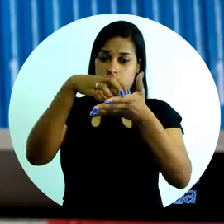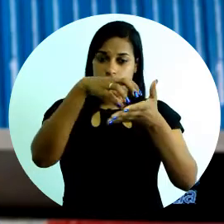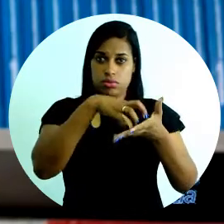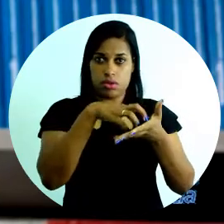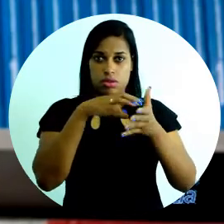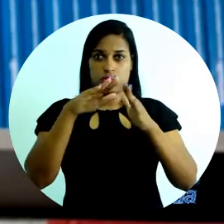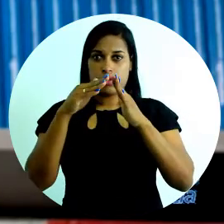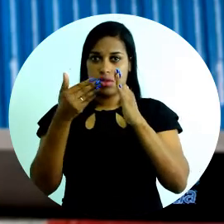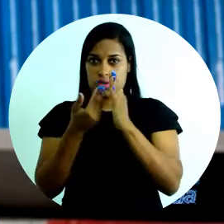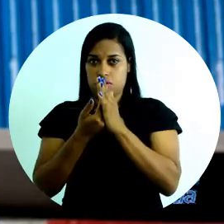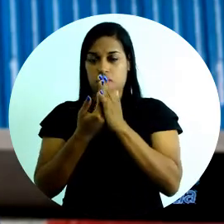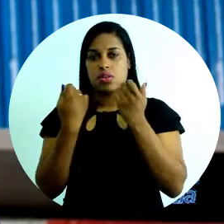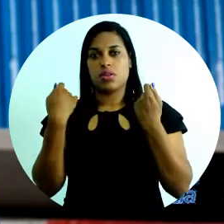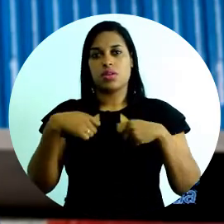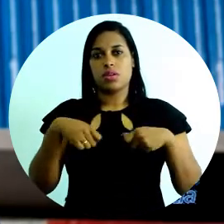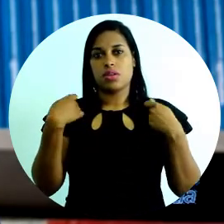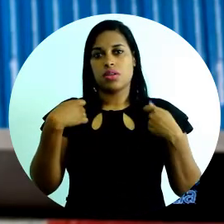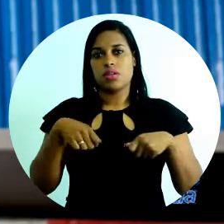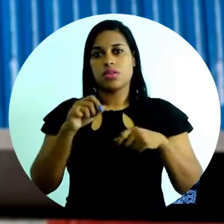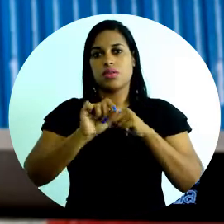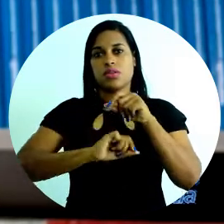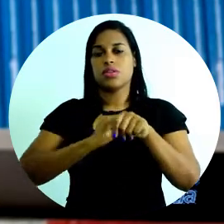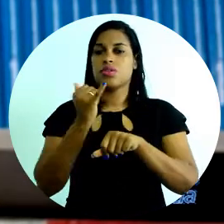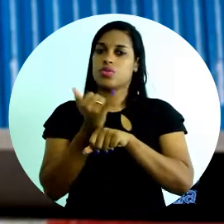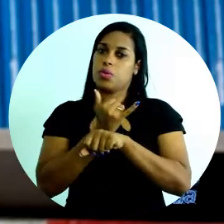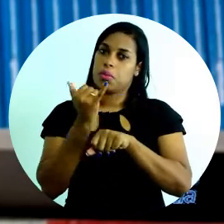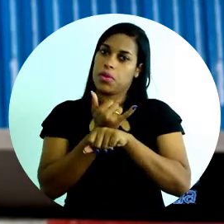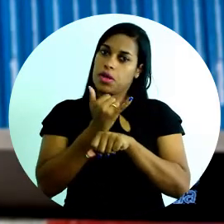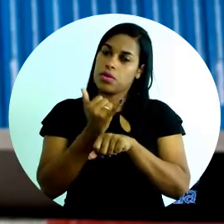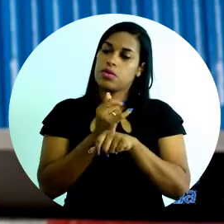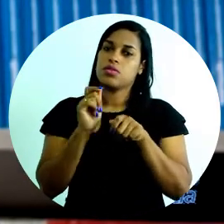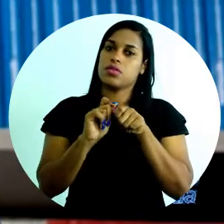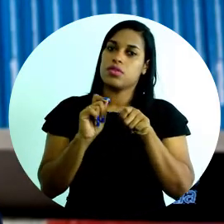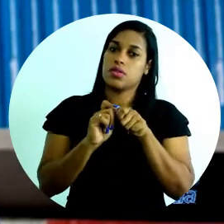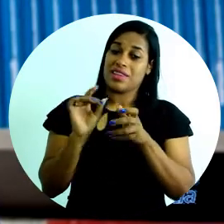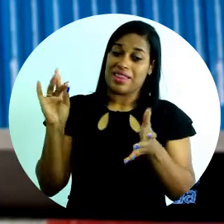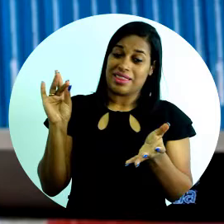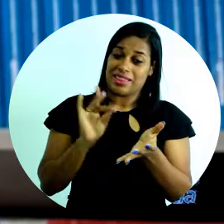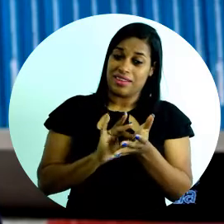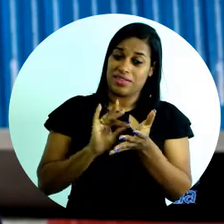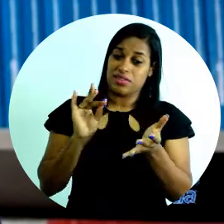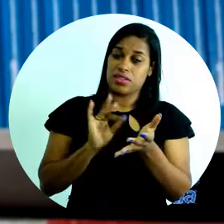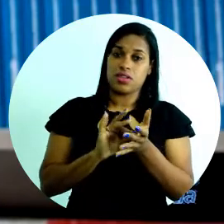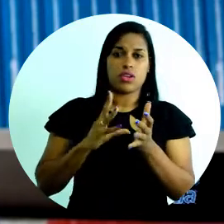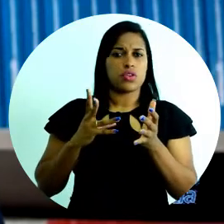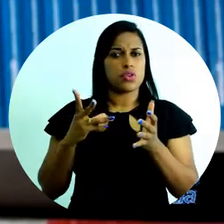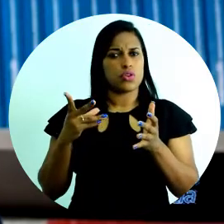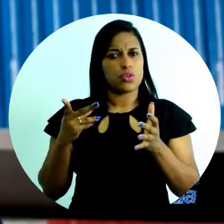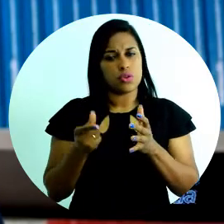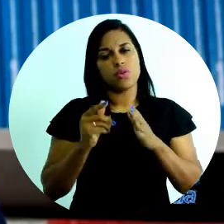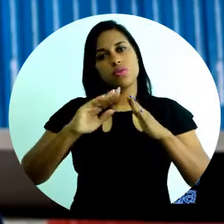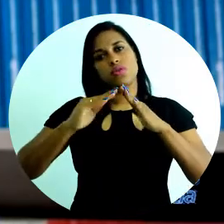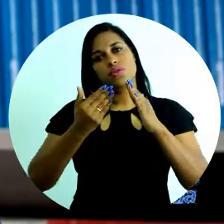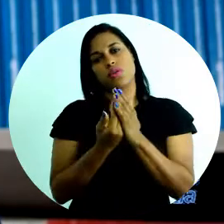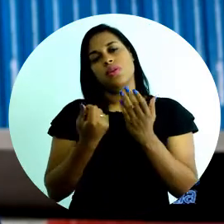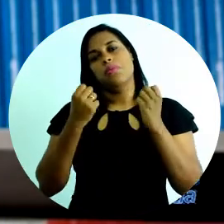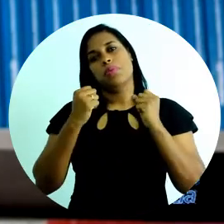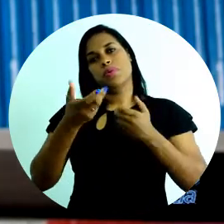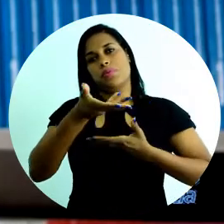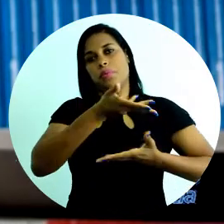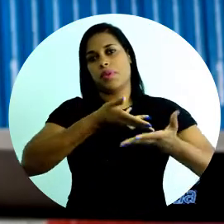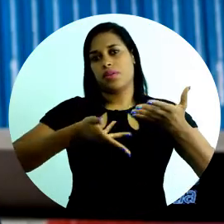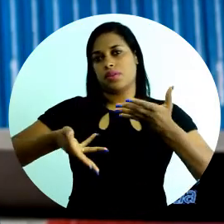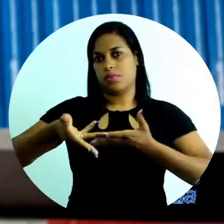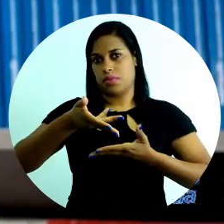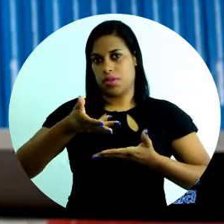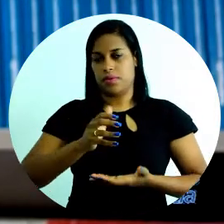órgãos colegiados são aqueles instrumentos que fazem com que, de fato, todos os segmentos da escola possam